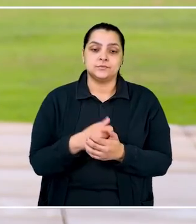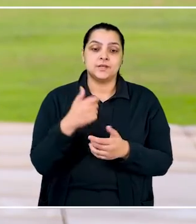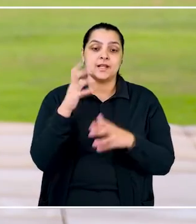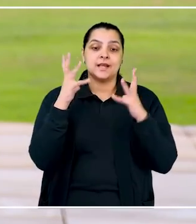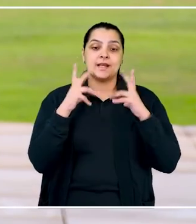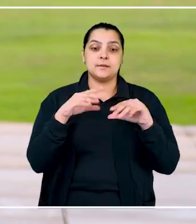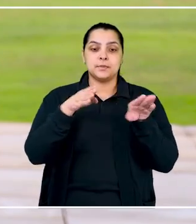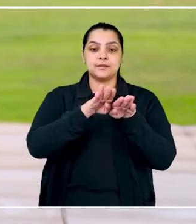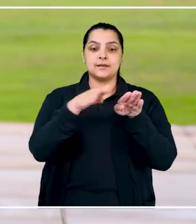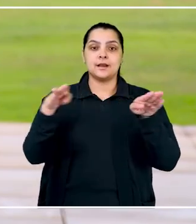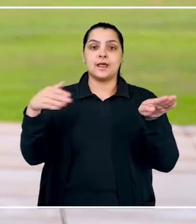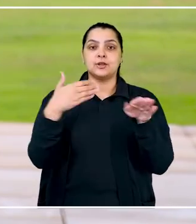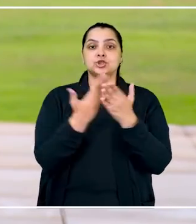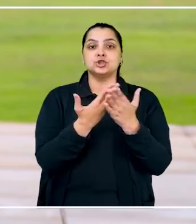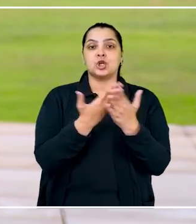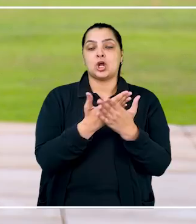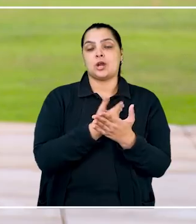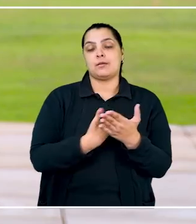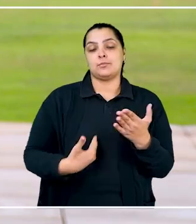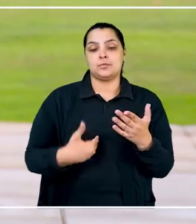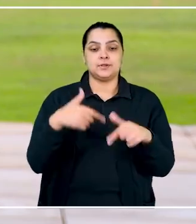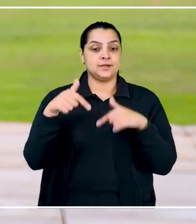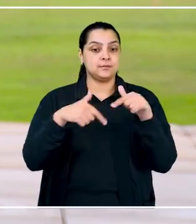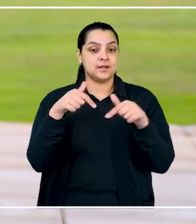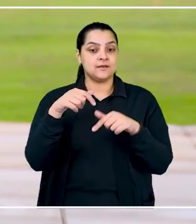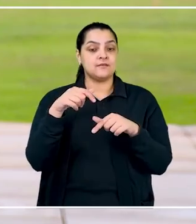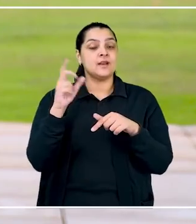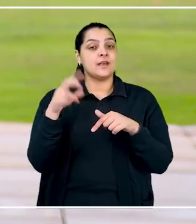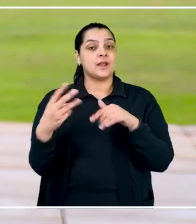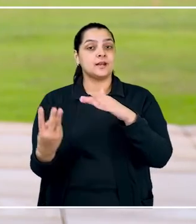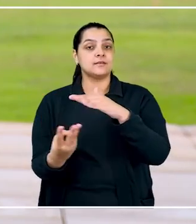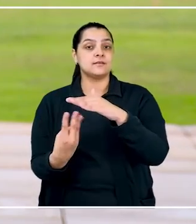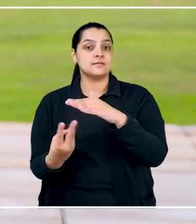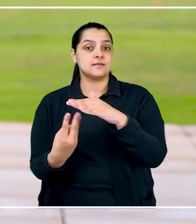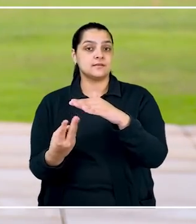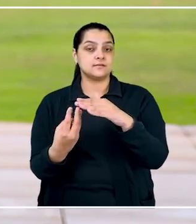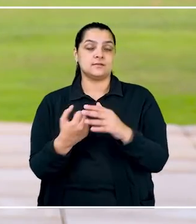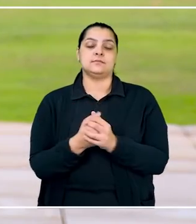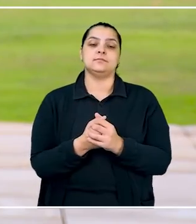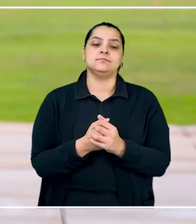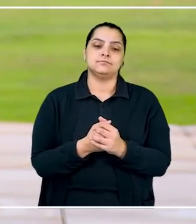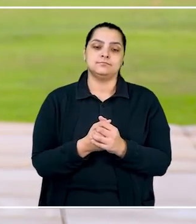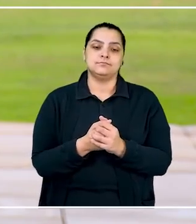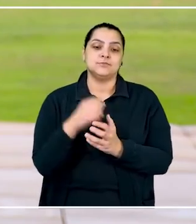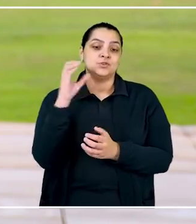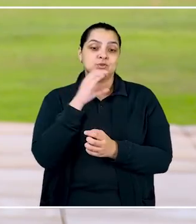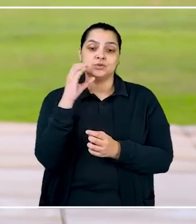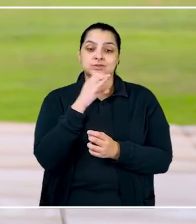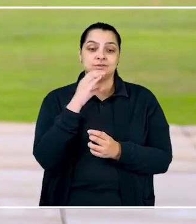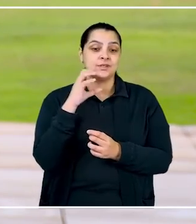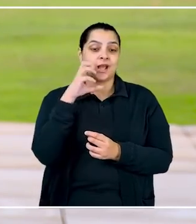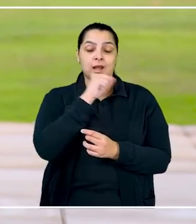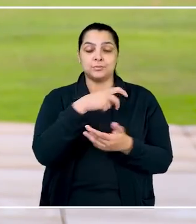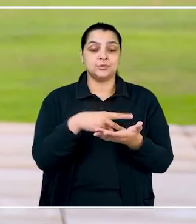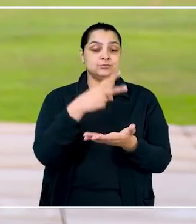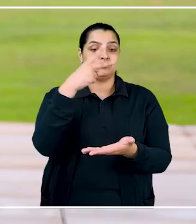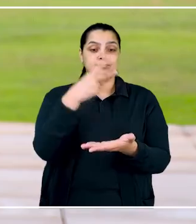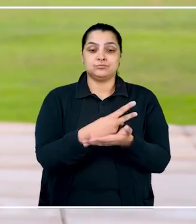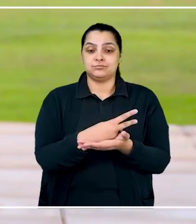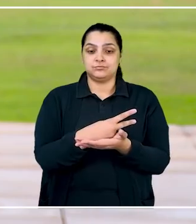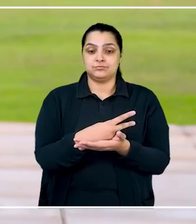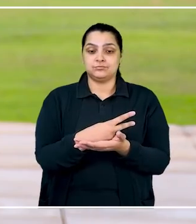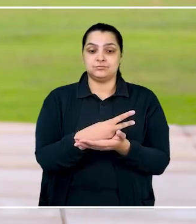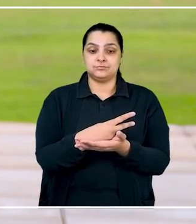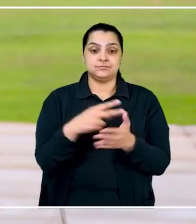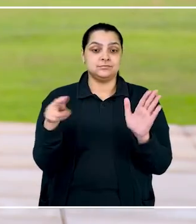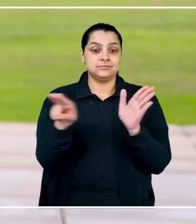enquanto limpava o telhado de uma escola pública. Ela trabalhava para uma empresa terceirizada. A vítima foi socorrida minutos após o acidente